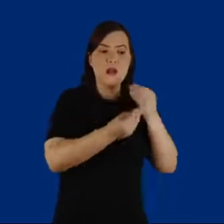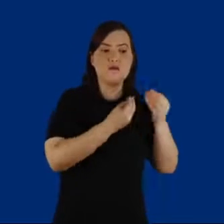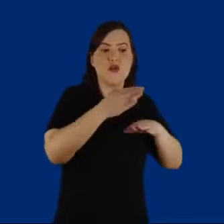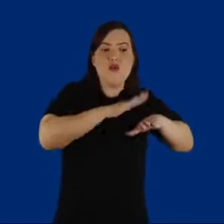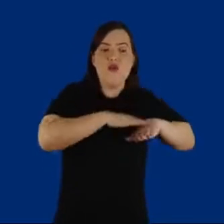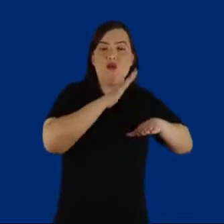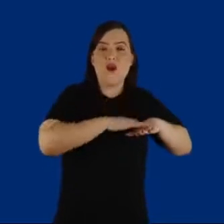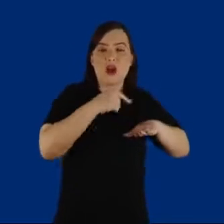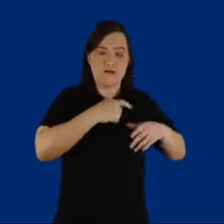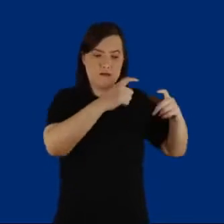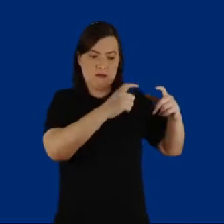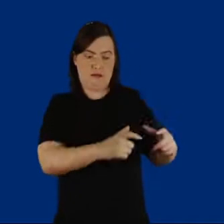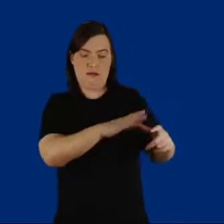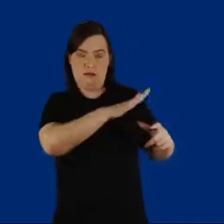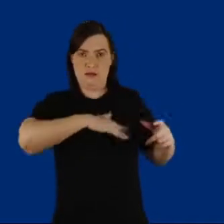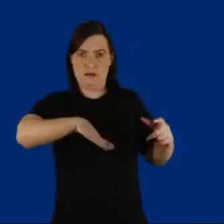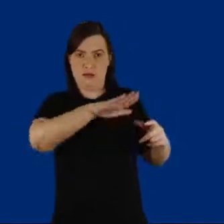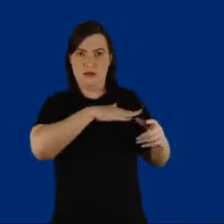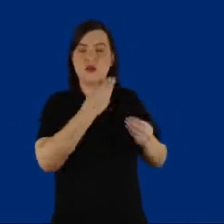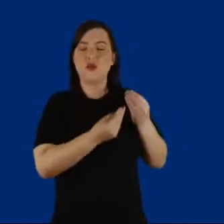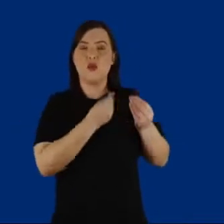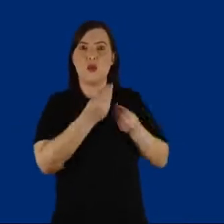fez nesse local